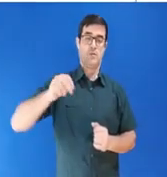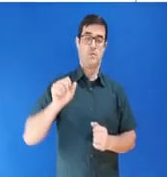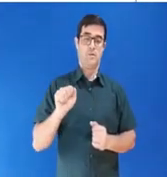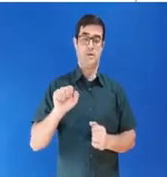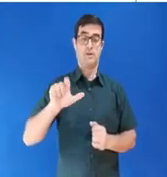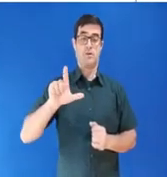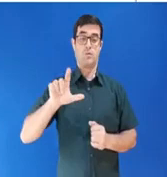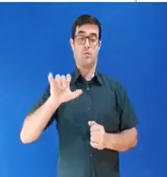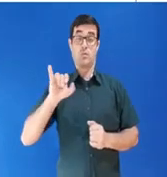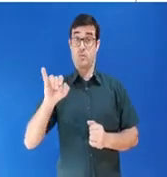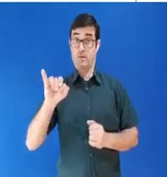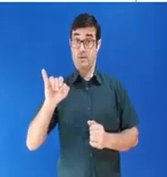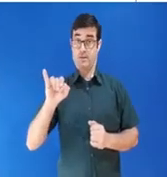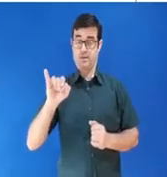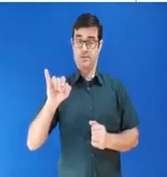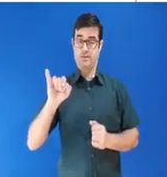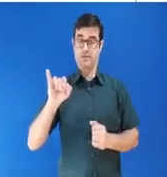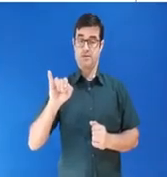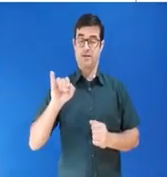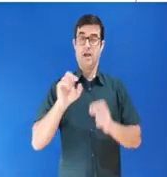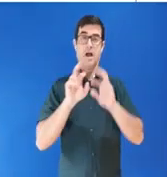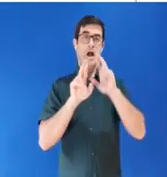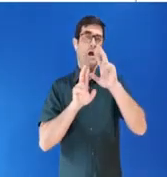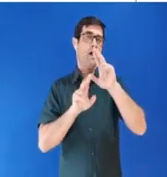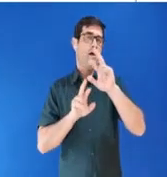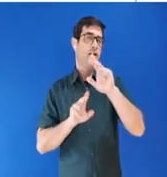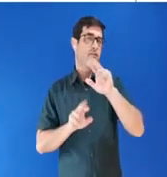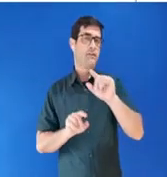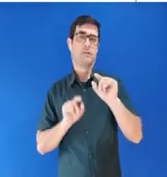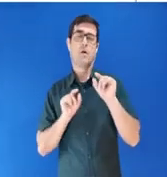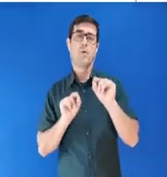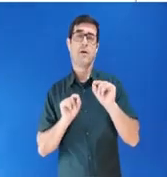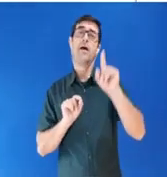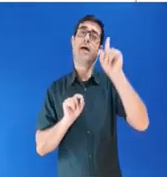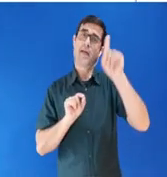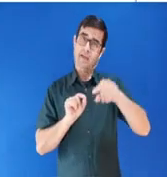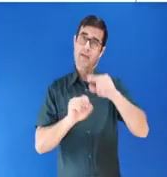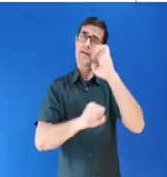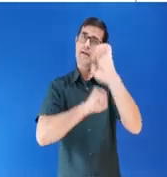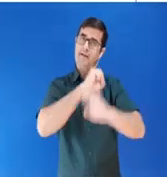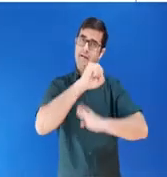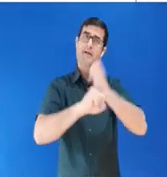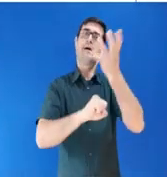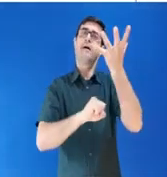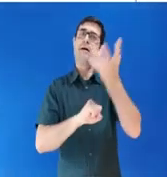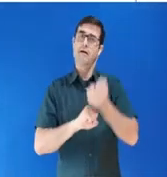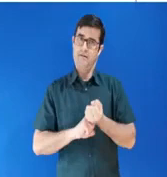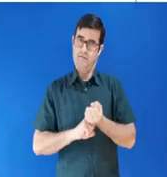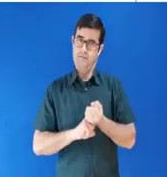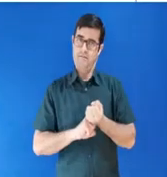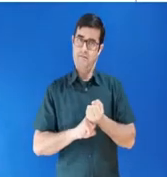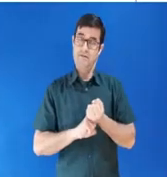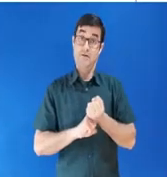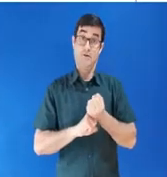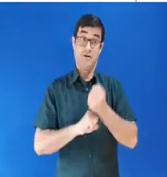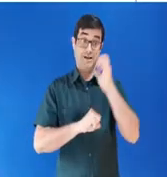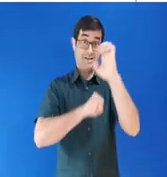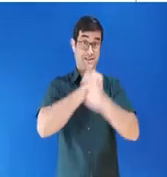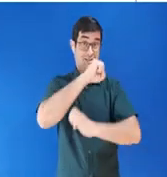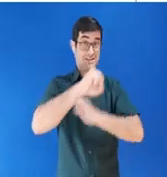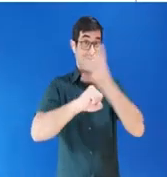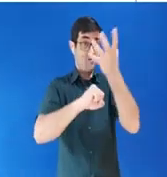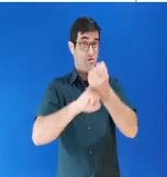a diferença na afinidade eletrônica se deve à carga nuclear efetiva. Quanto maior a carga nuclear